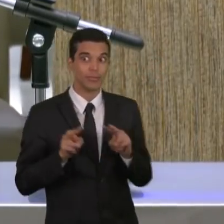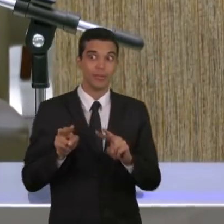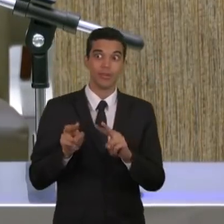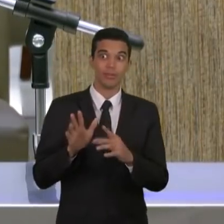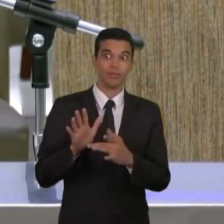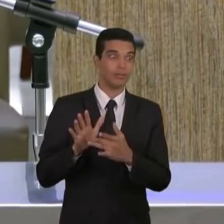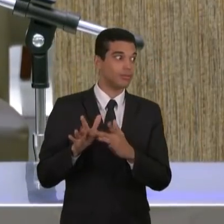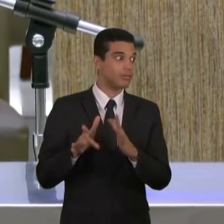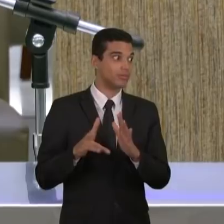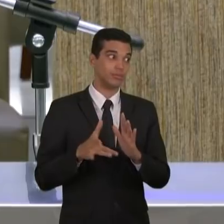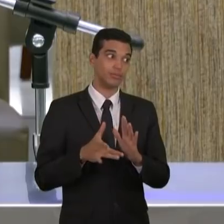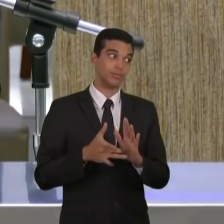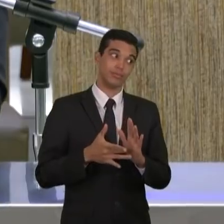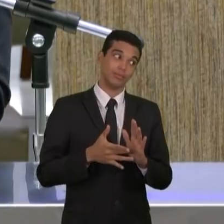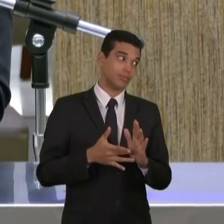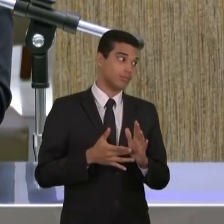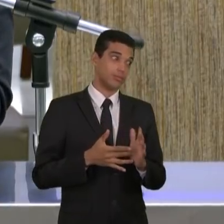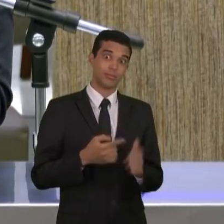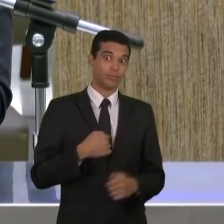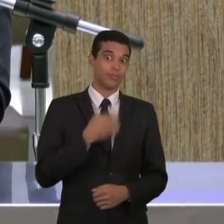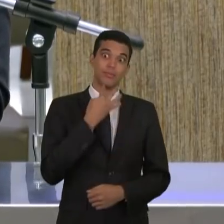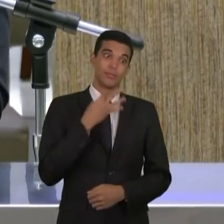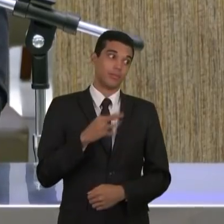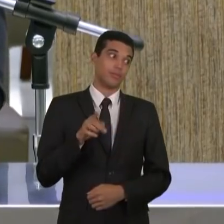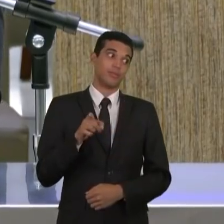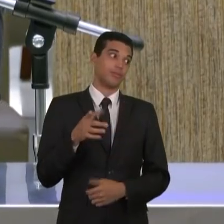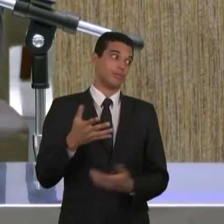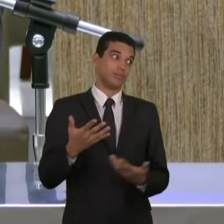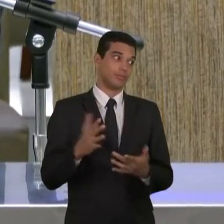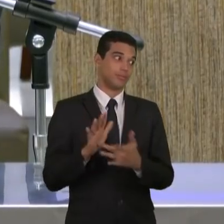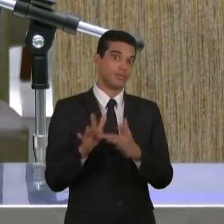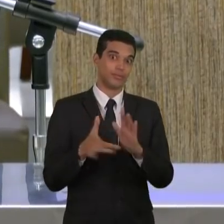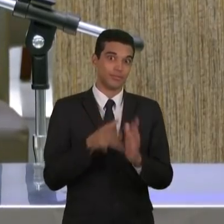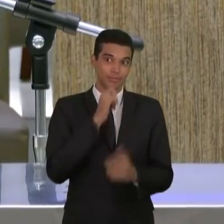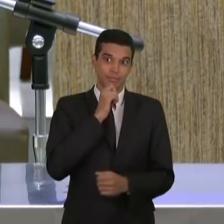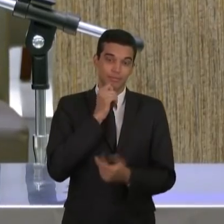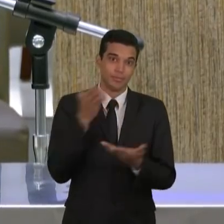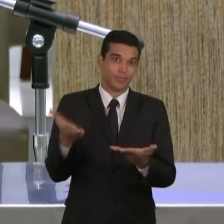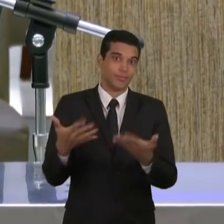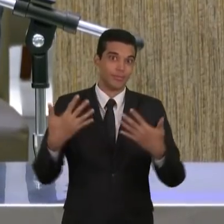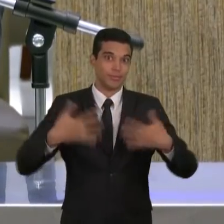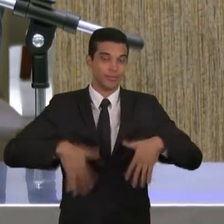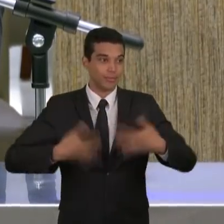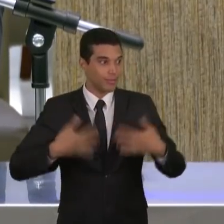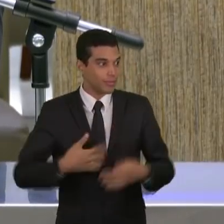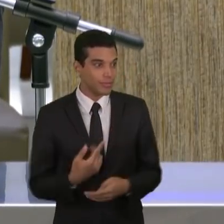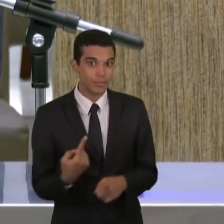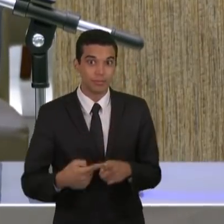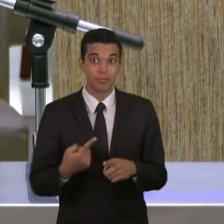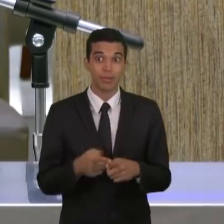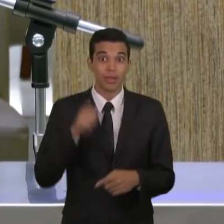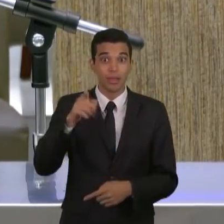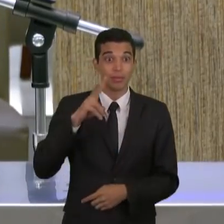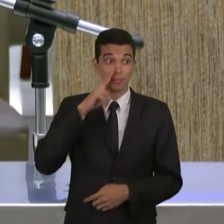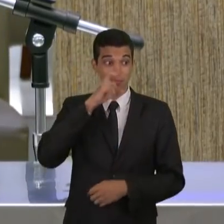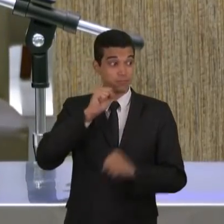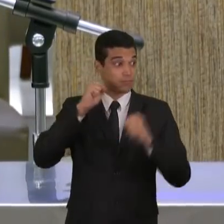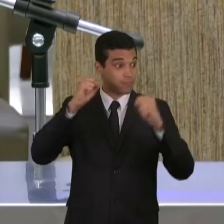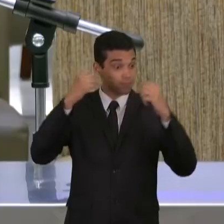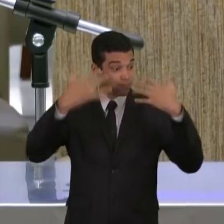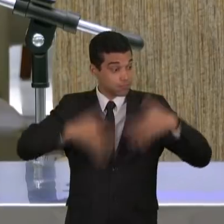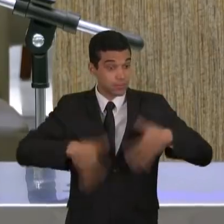Eu não conheço isso ainda e eu ainda não conhecia essa versão eu ainda não